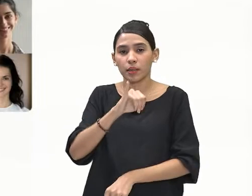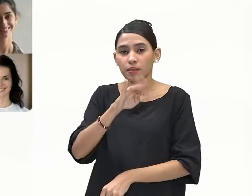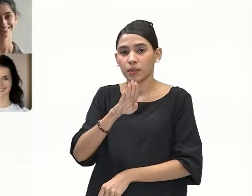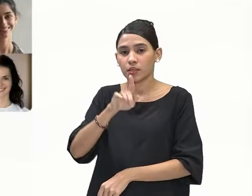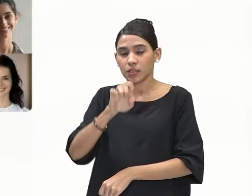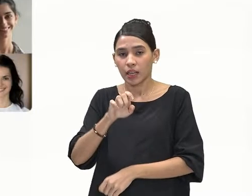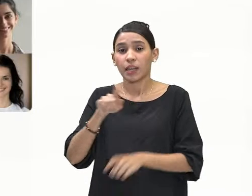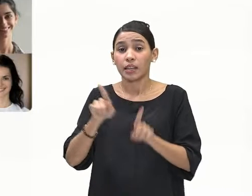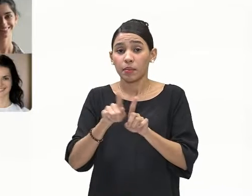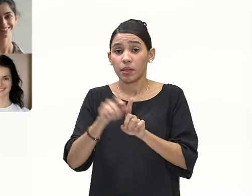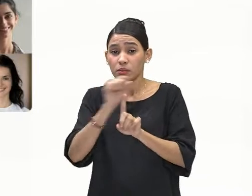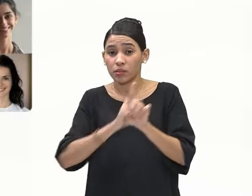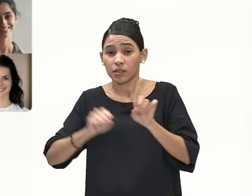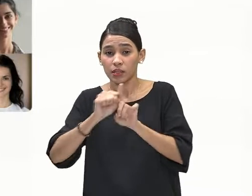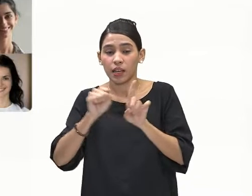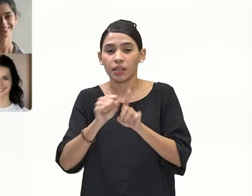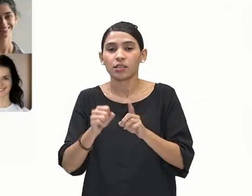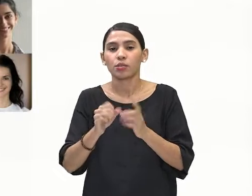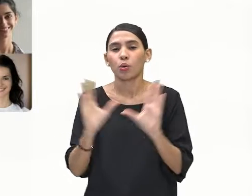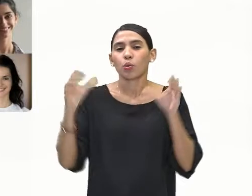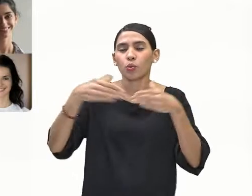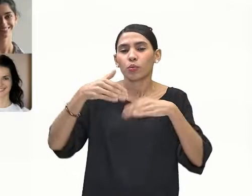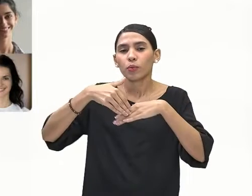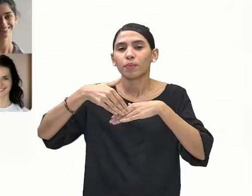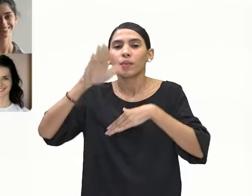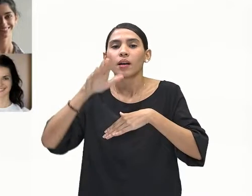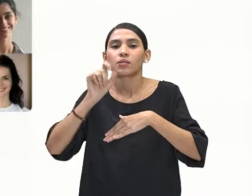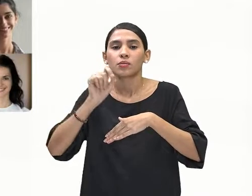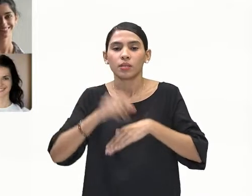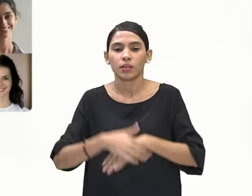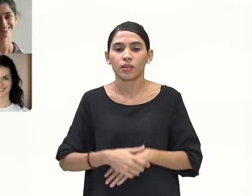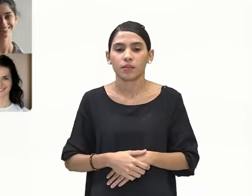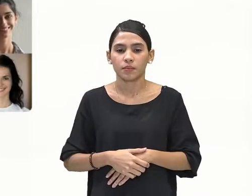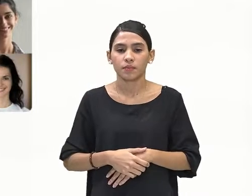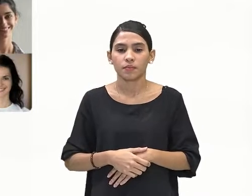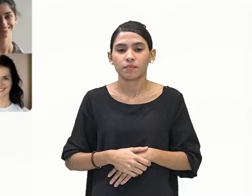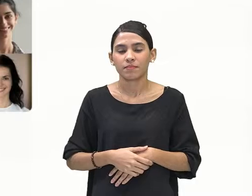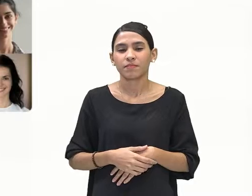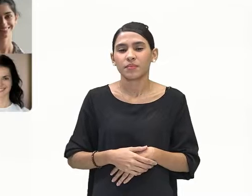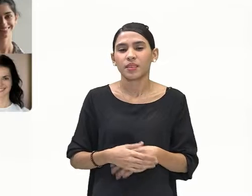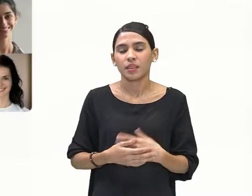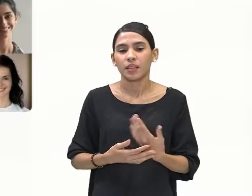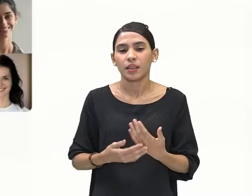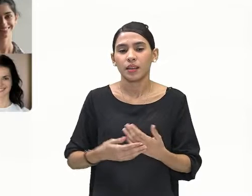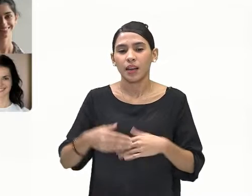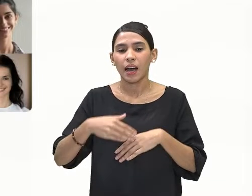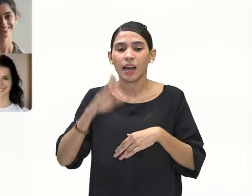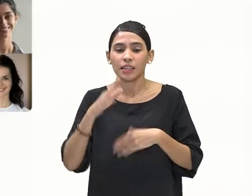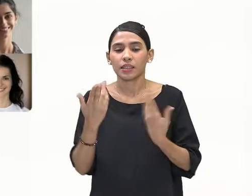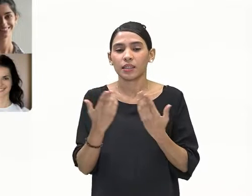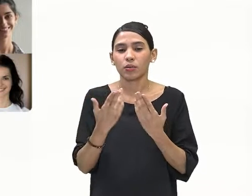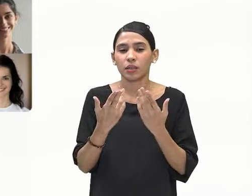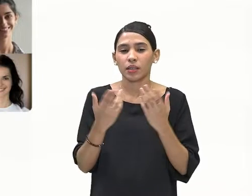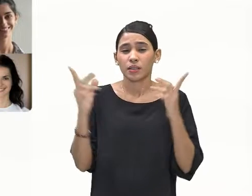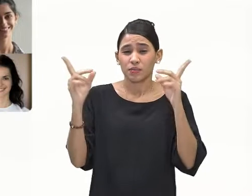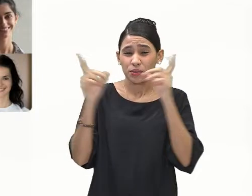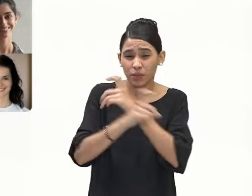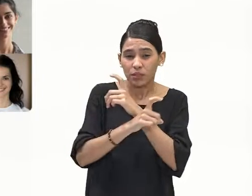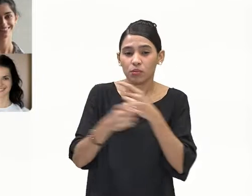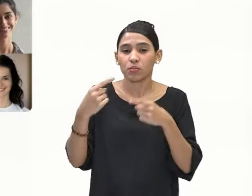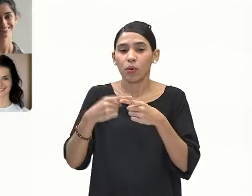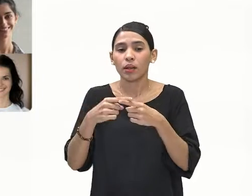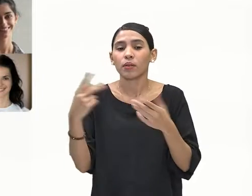para a nossa sociedade acaba sendo a categoria mais polêmica ou talvez desafiadora. O que